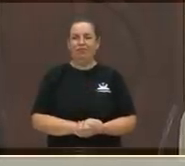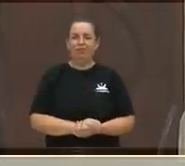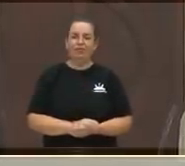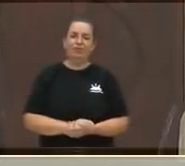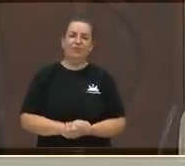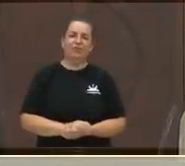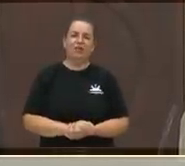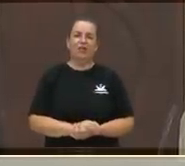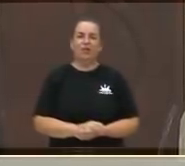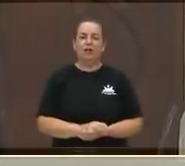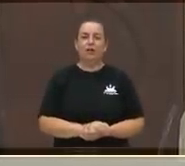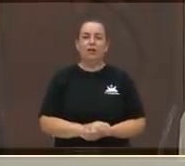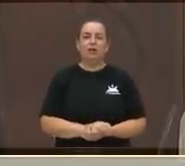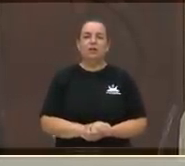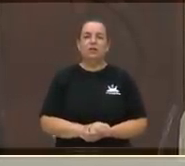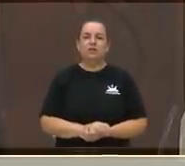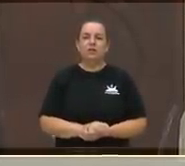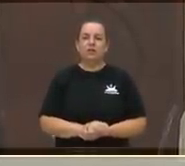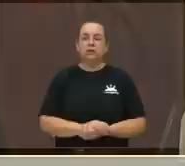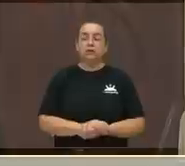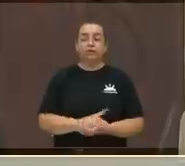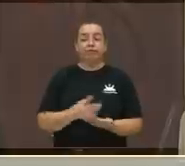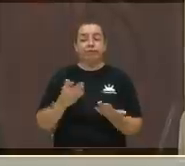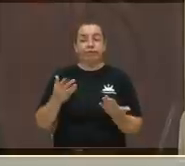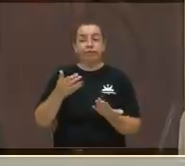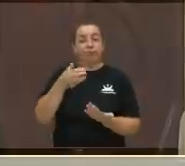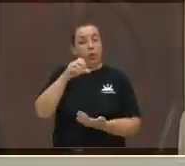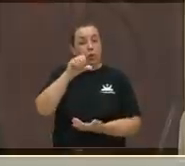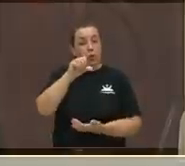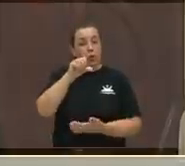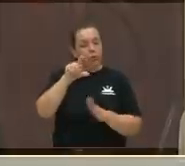não desejar a mulher do próximo